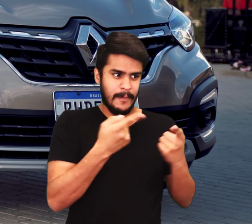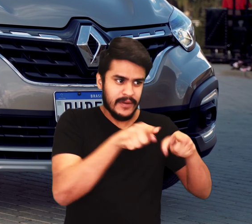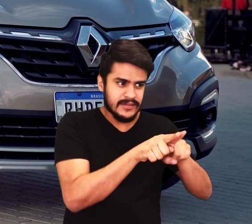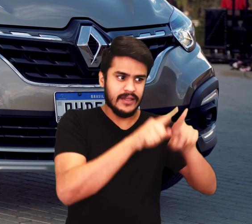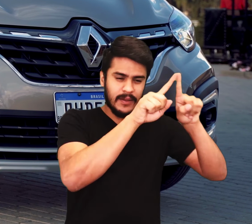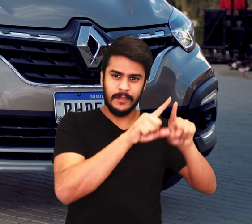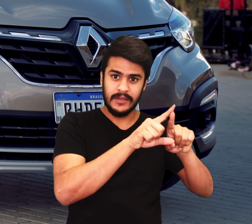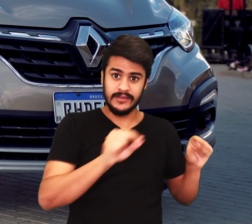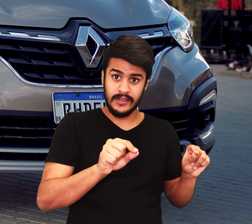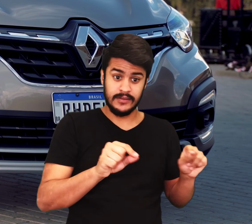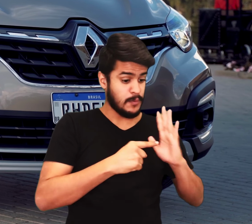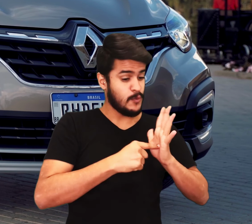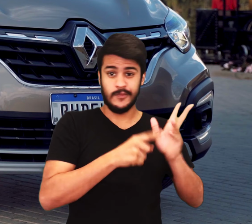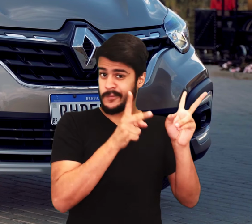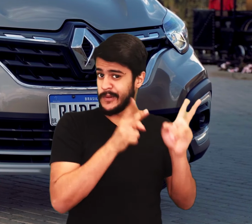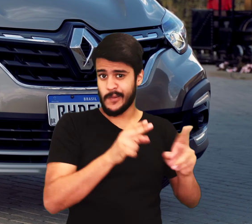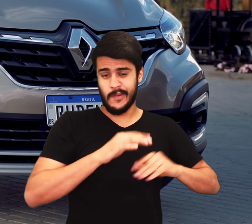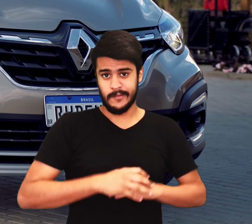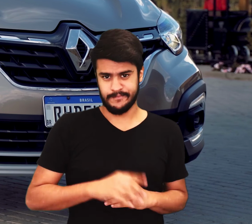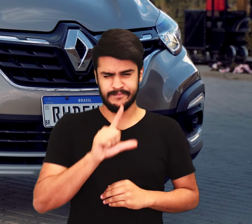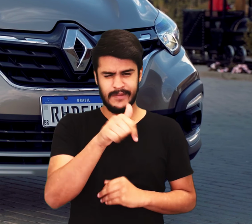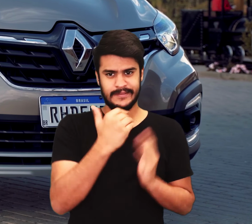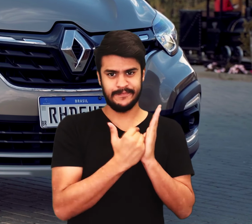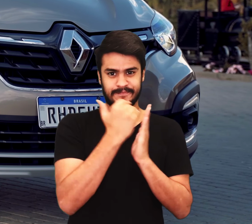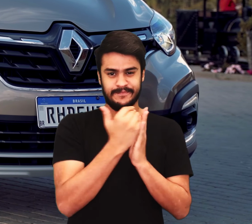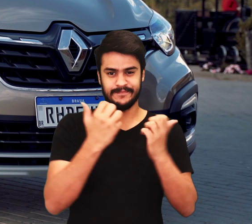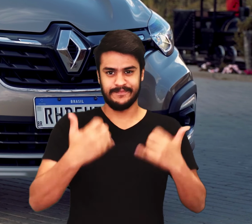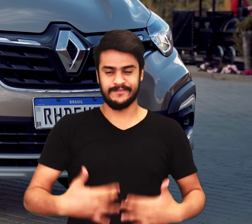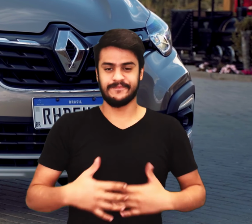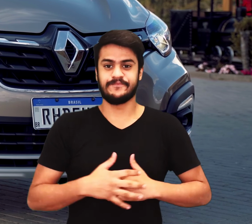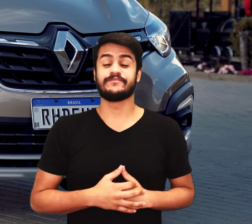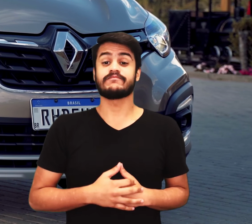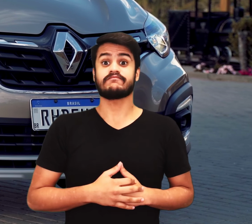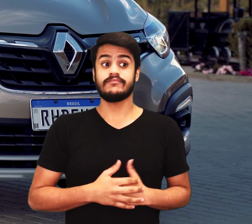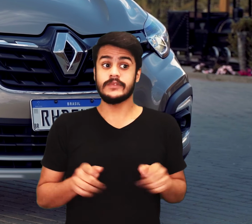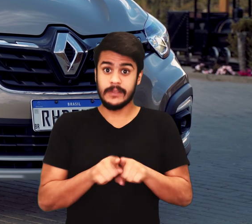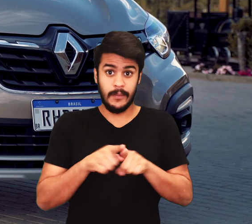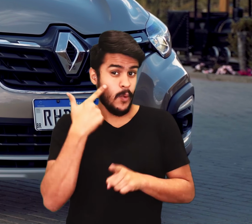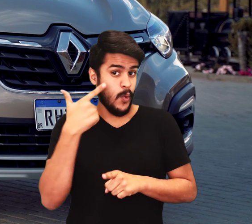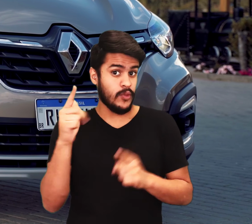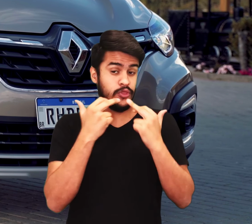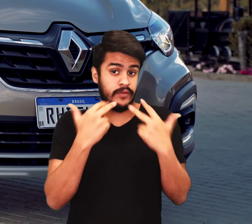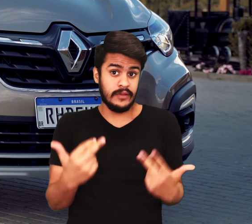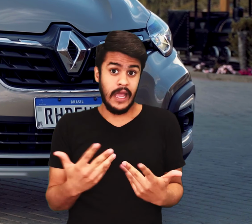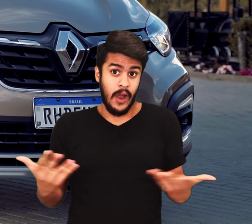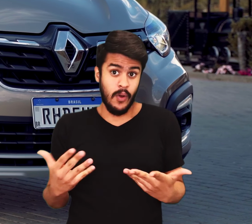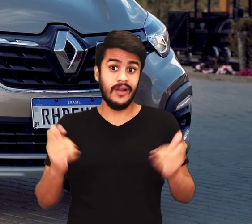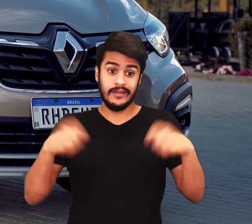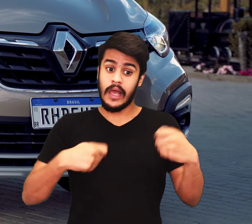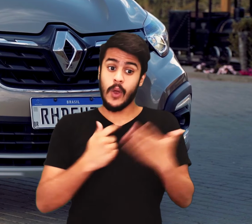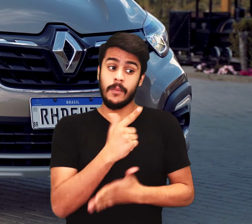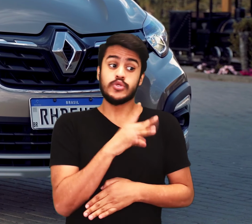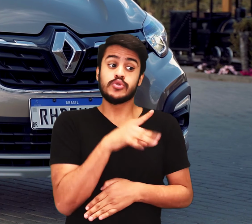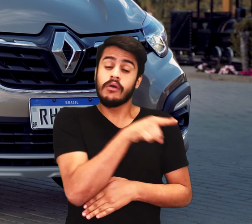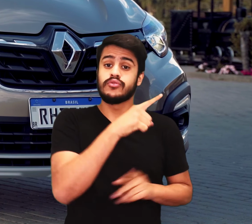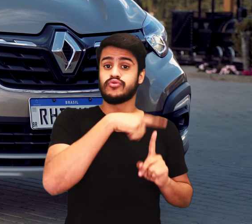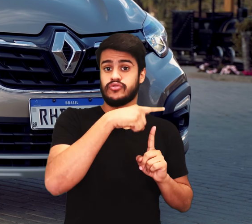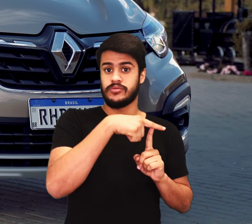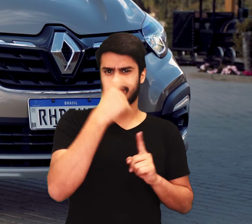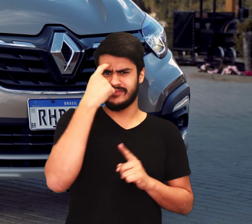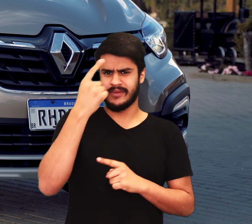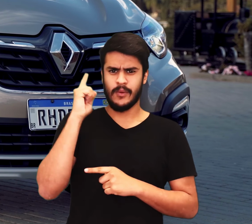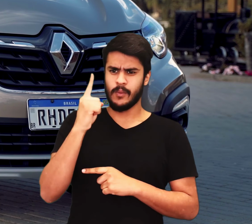parceria com a Mercedes, que a gente vai explicar em detalhes daqui a pouquinho. E outra novidade é que essa passa a ser a única opção para o consumidor final. 1